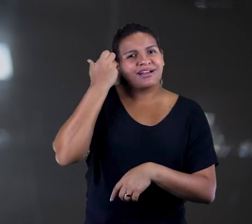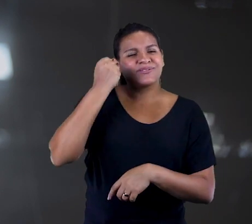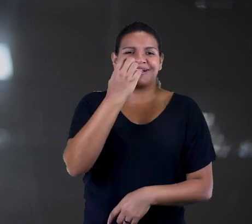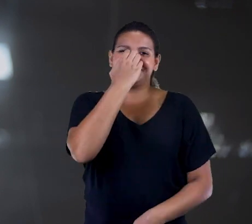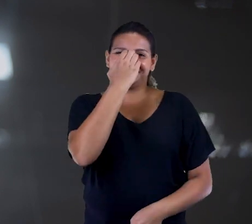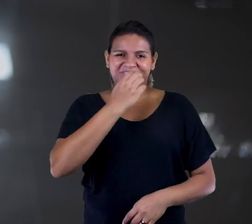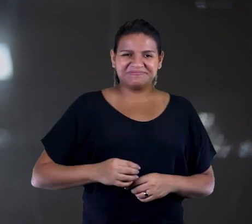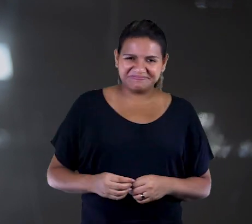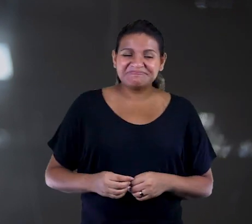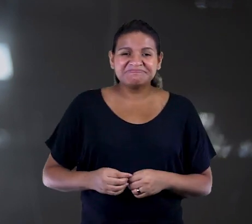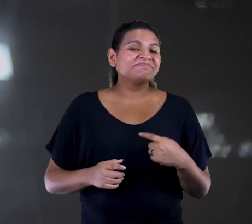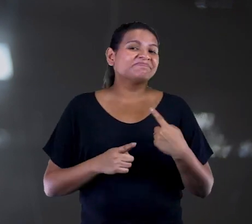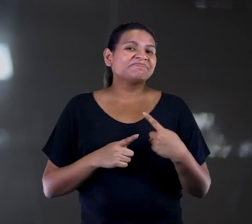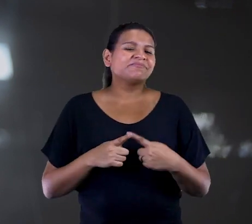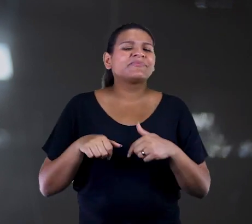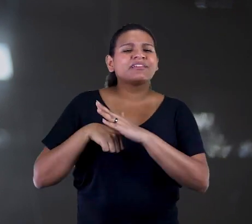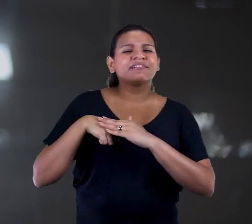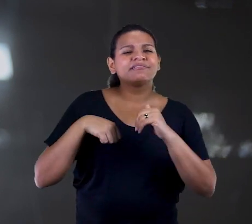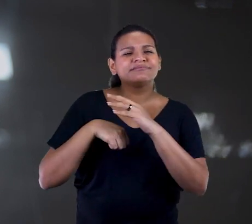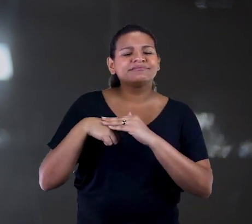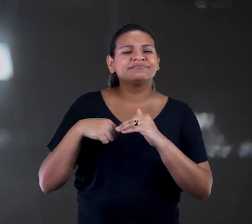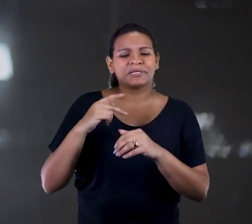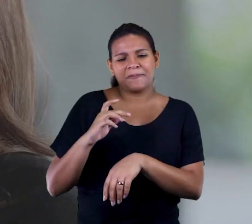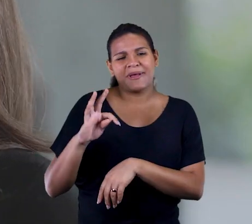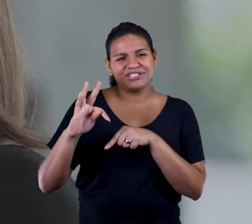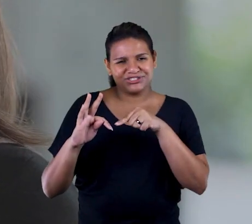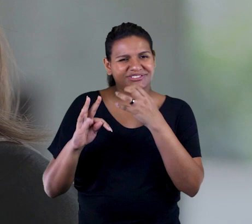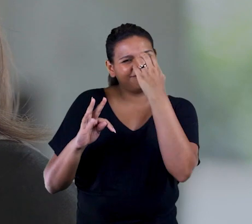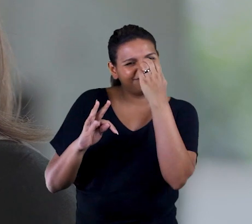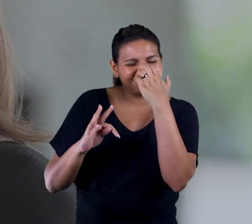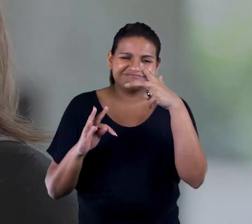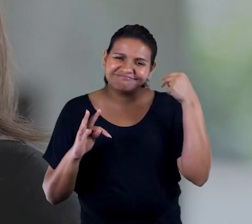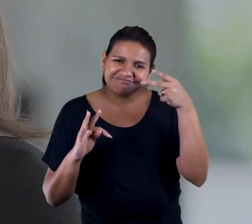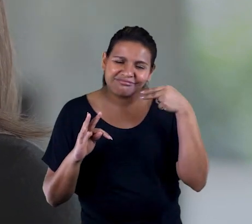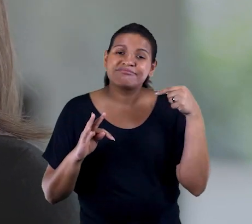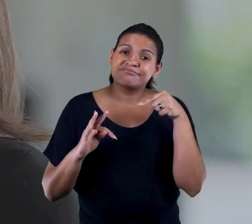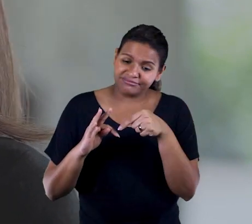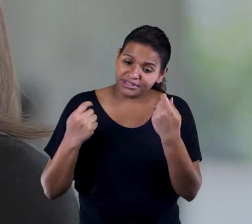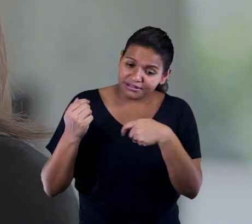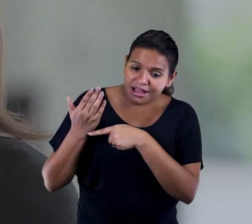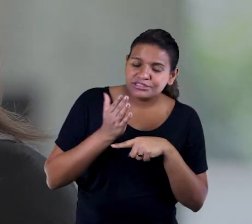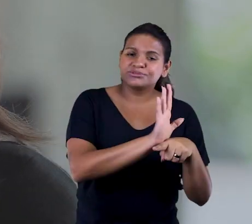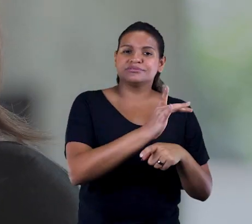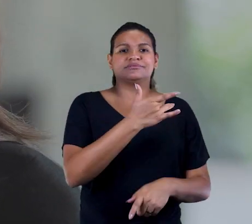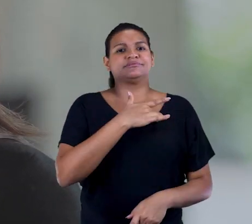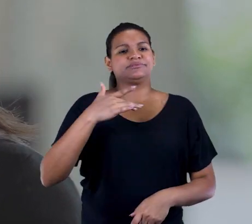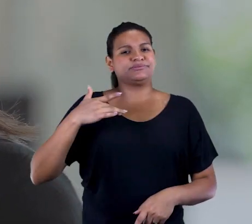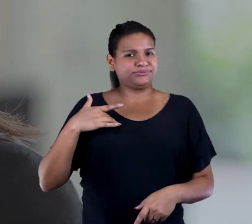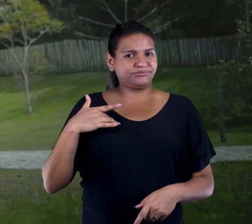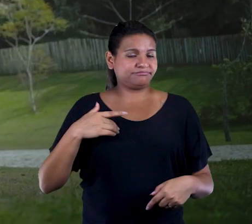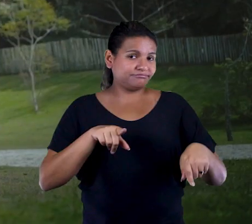nesse trabalho para comprovar os benefícios do pet na saúde e também no âmbito social